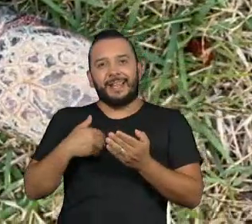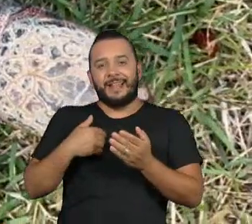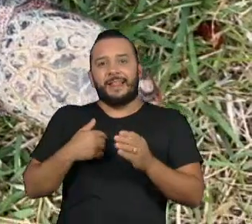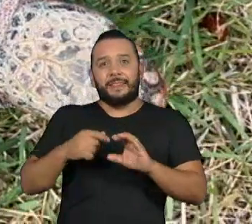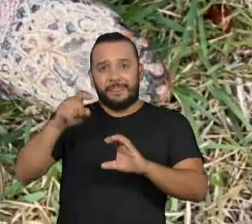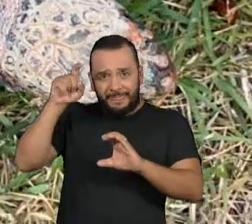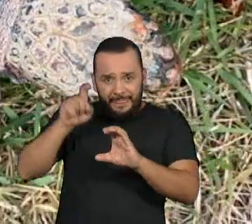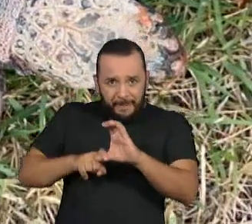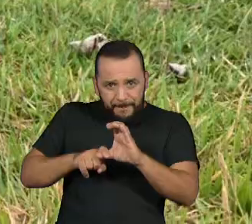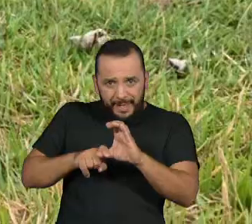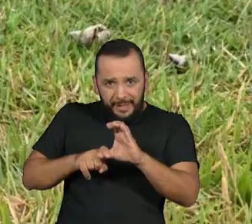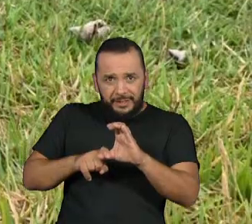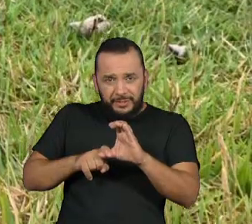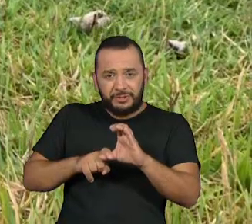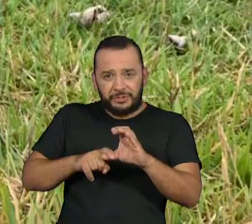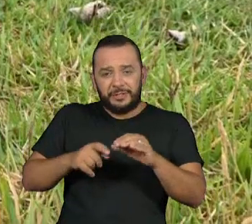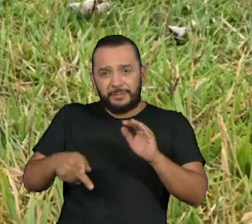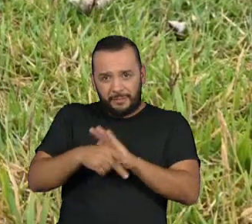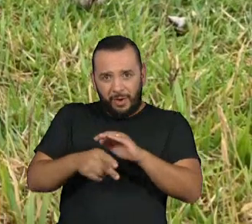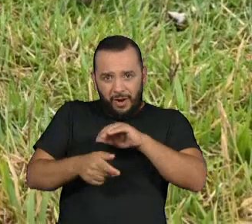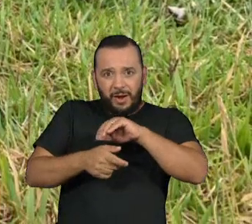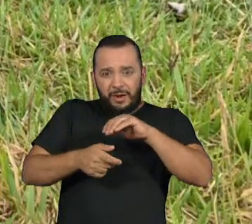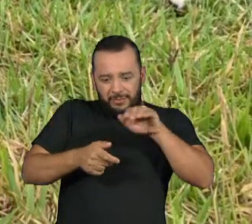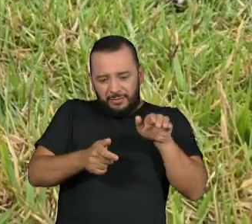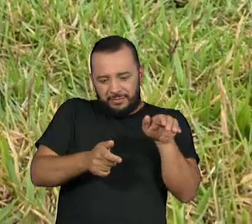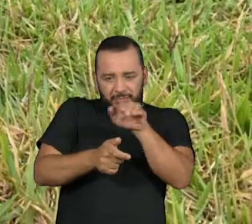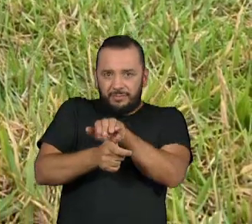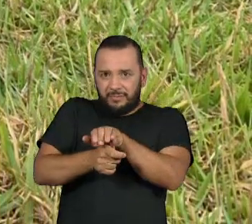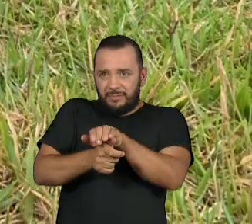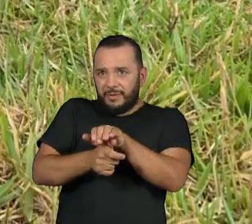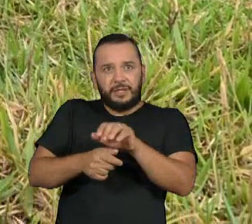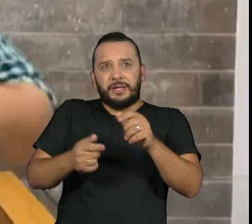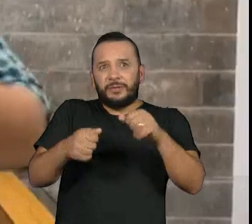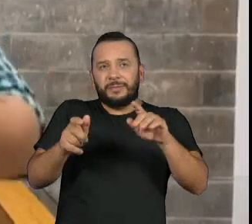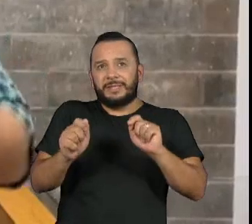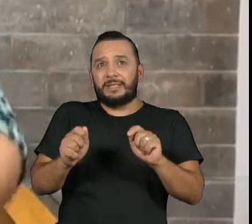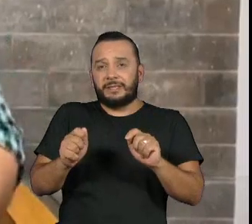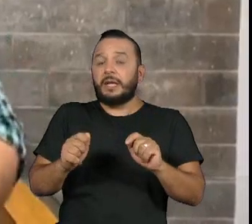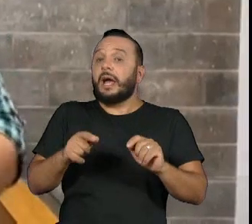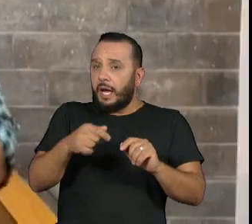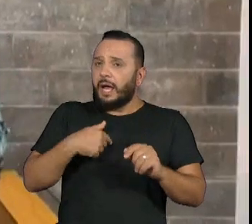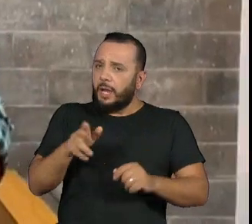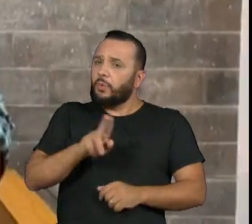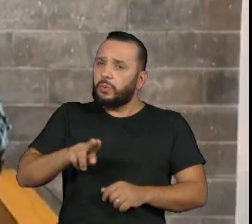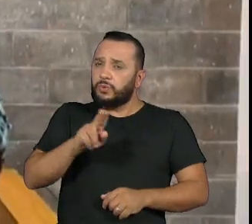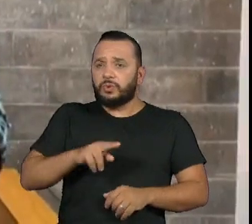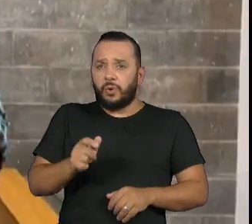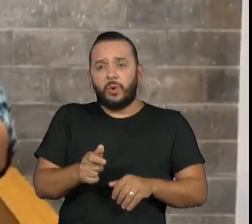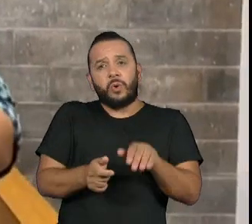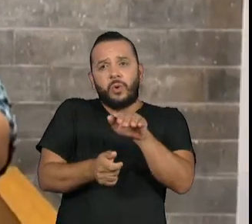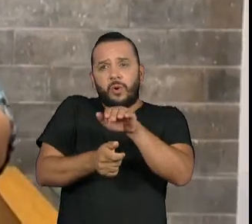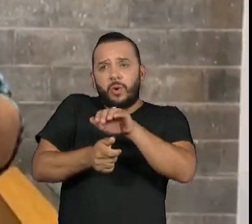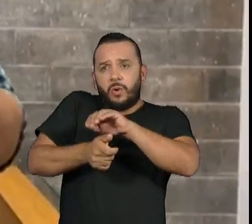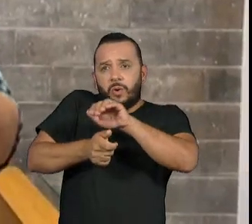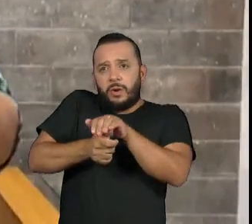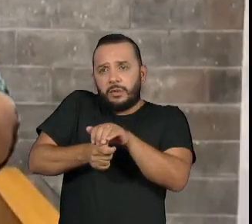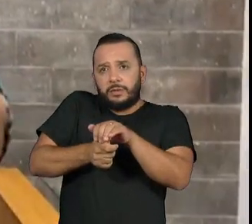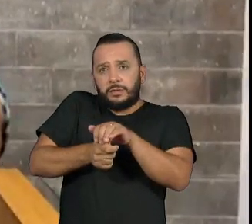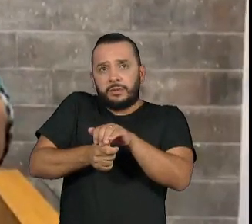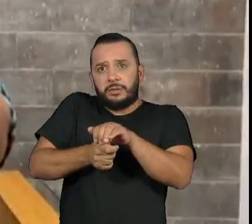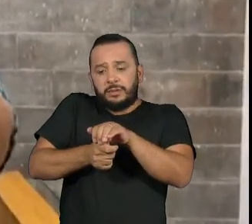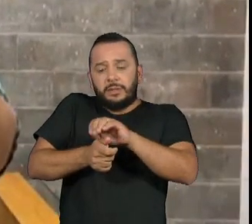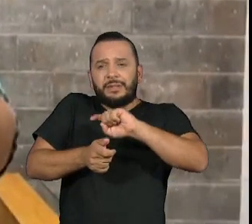da prótese. Cerca de 3 anos e meio depois da utilização, com a utilização da prótese, a gente percebeu que